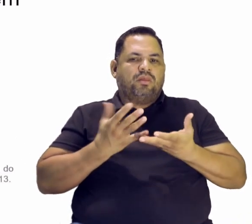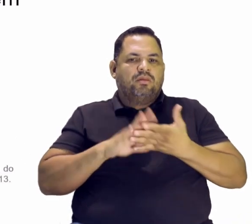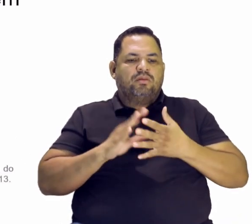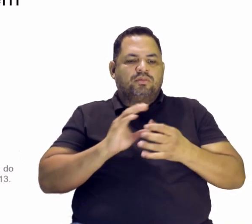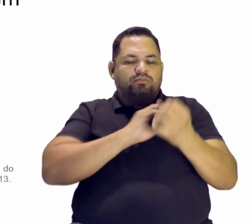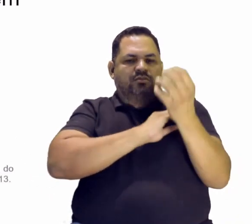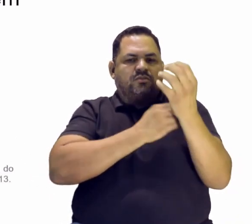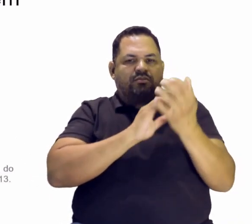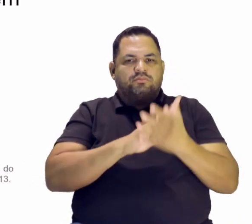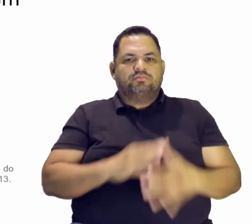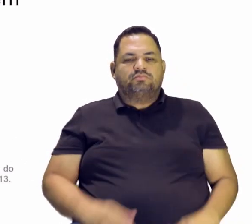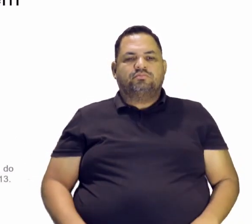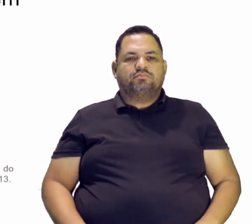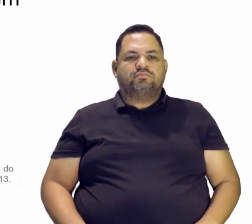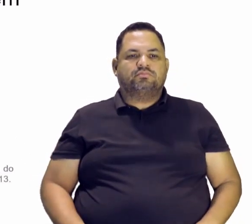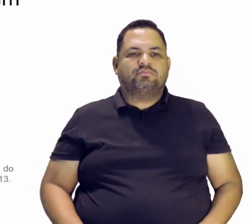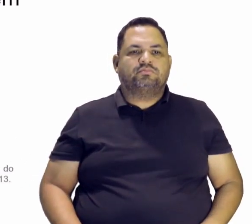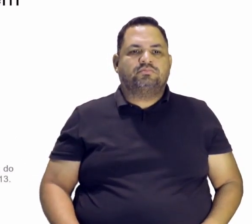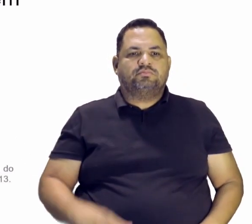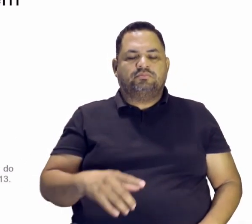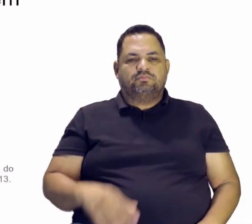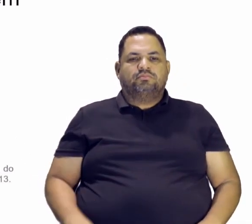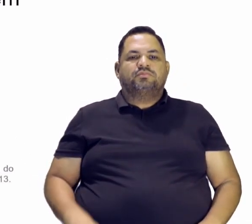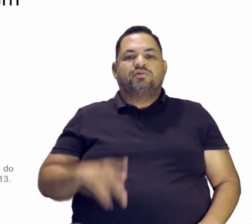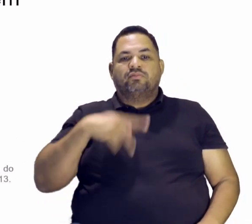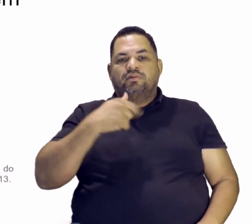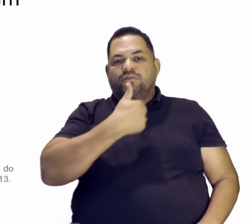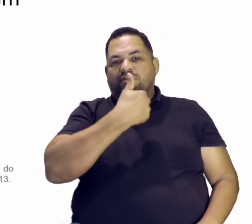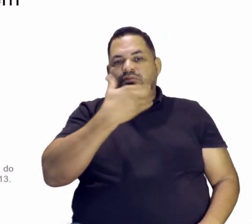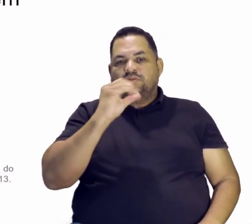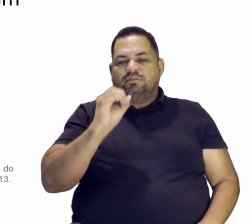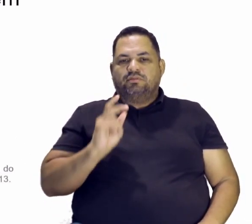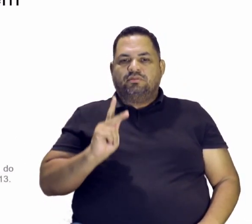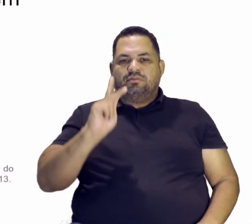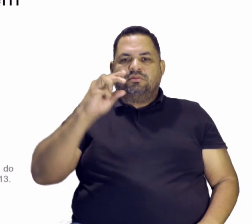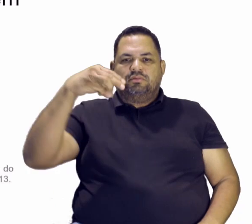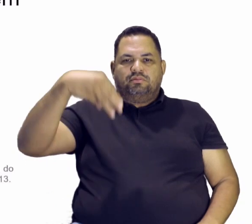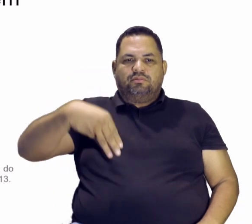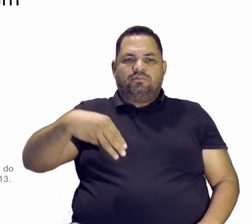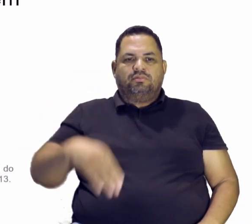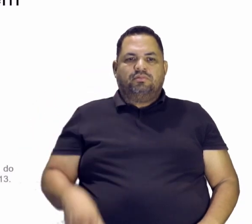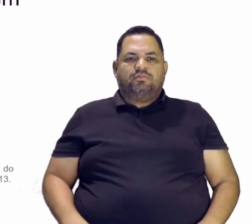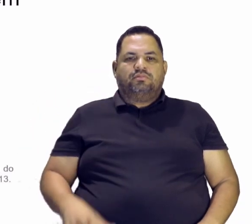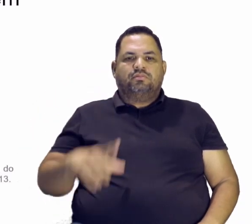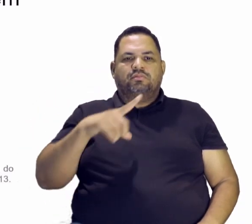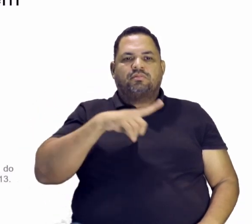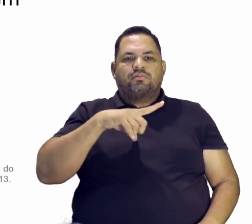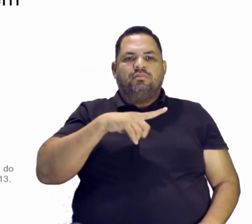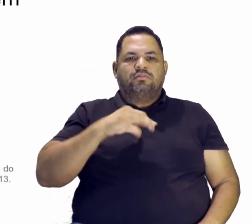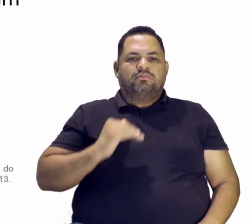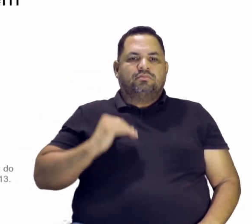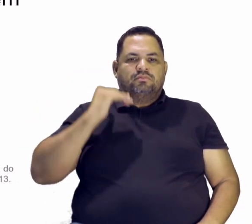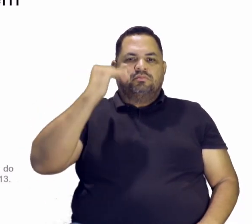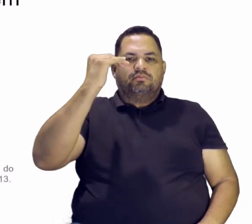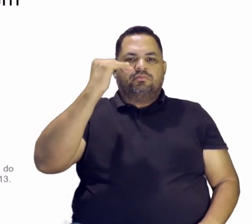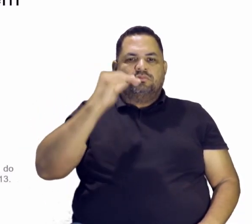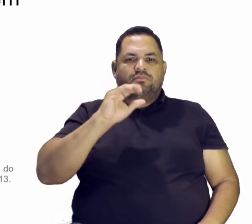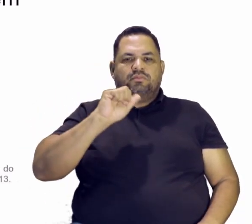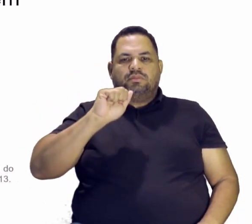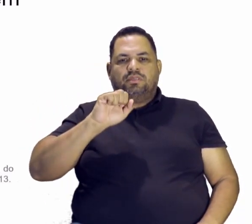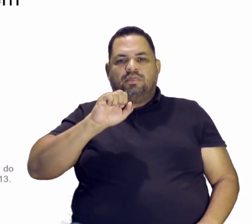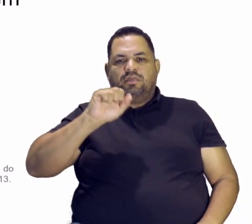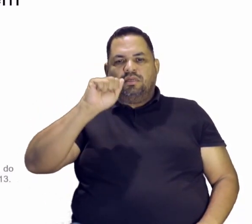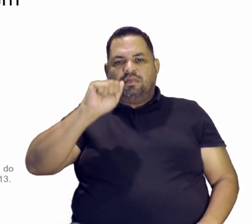dessa corrida, né, aí desses 10 km. Eu vou possuir uma elevada resistência aeróbia, então eu vou estar